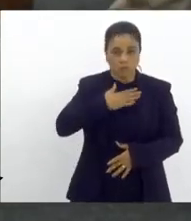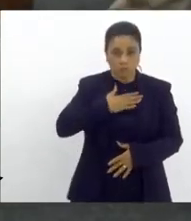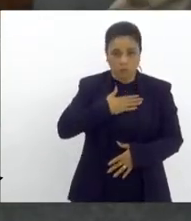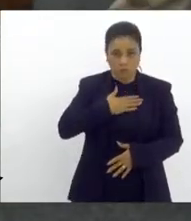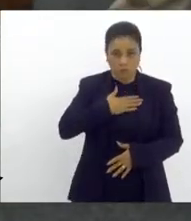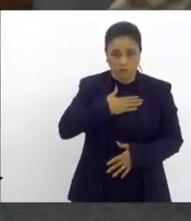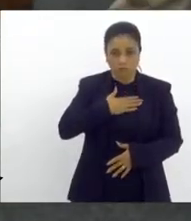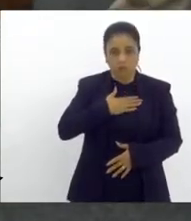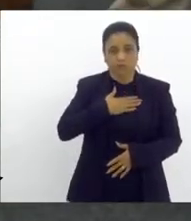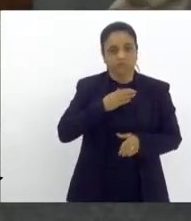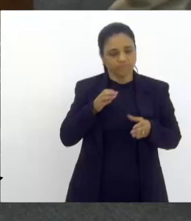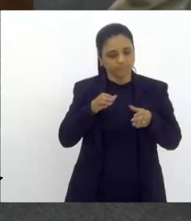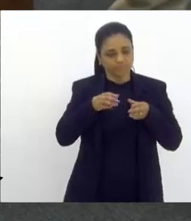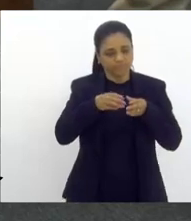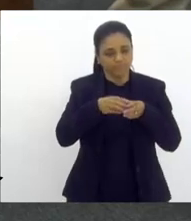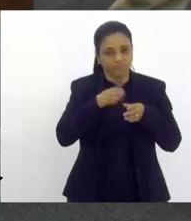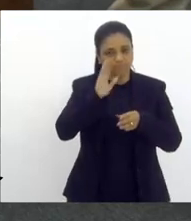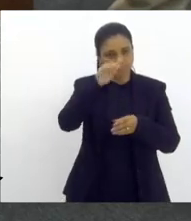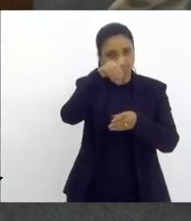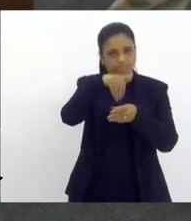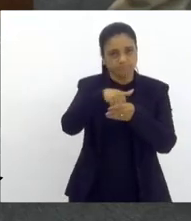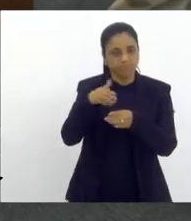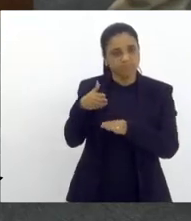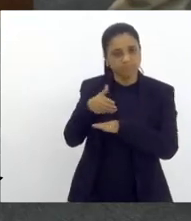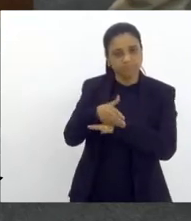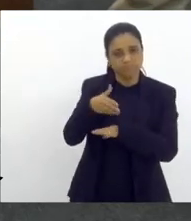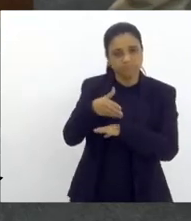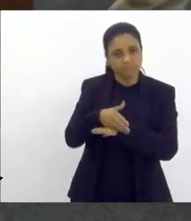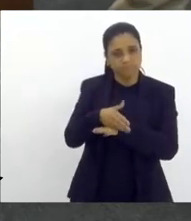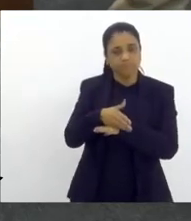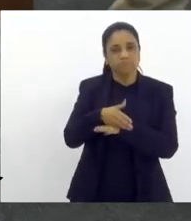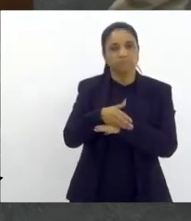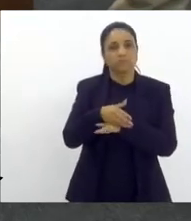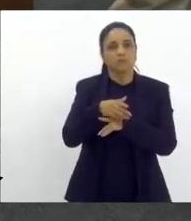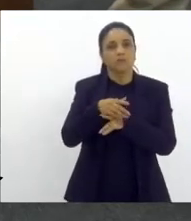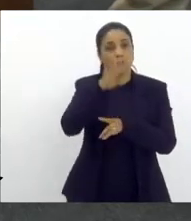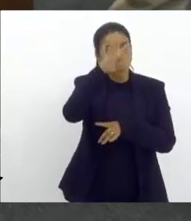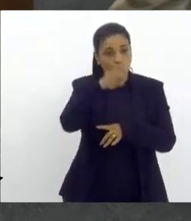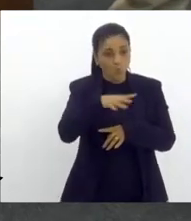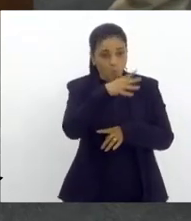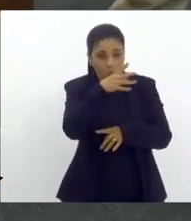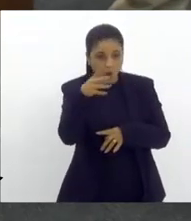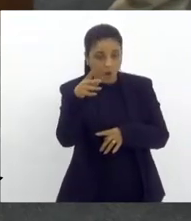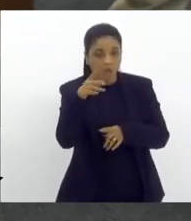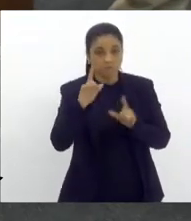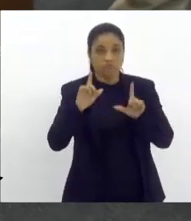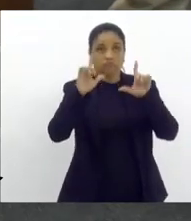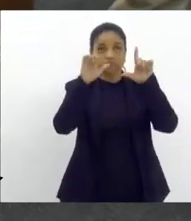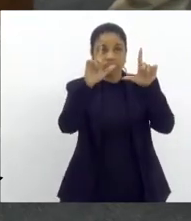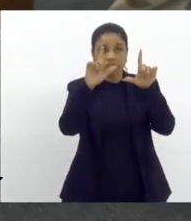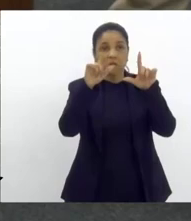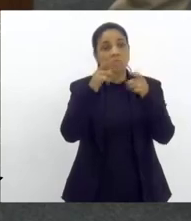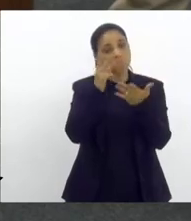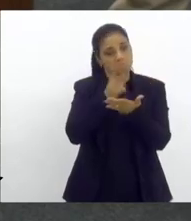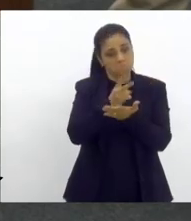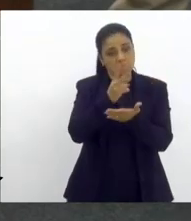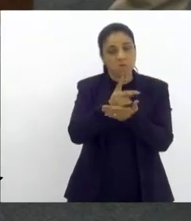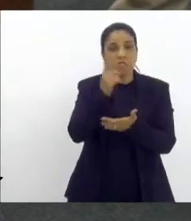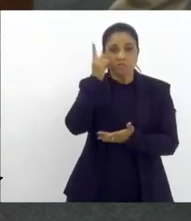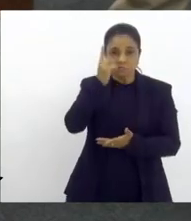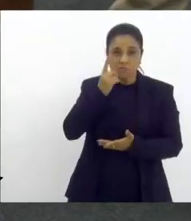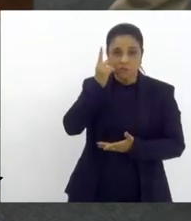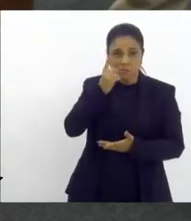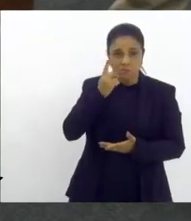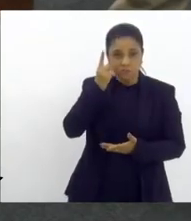de aferir o quórum que gosta de aferir presenças fica aí o quadro do painel para poder também fazer o mesmo com outros deputados